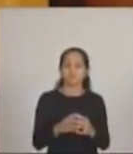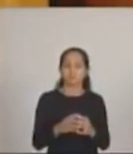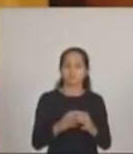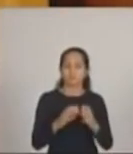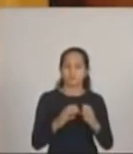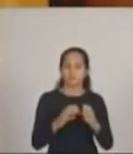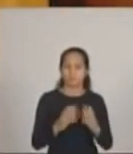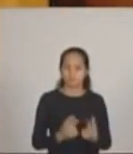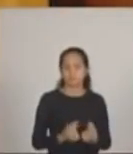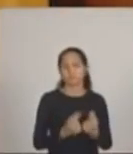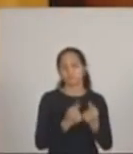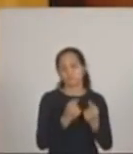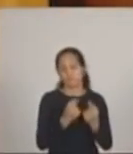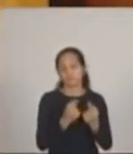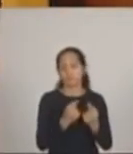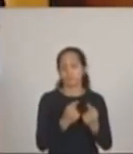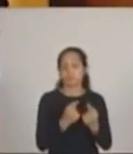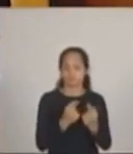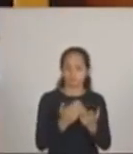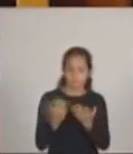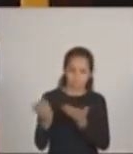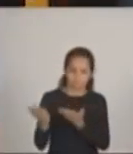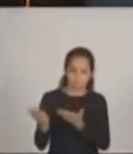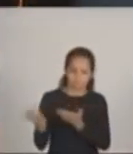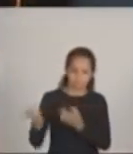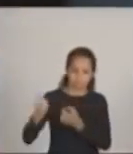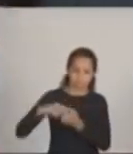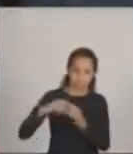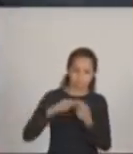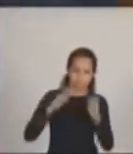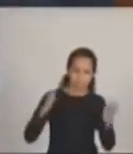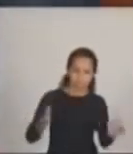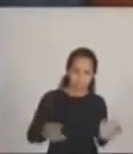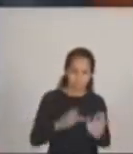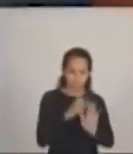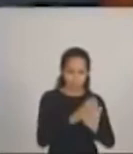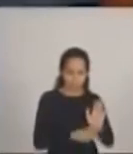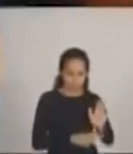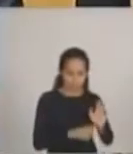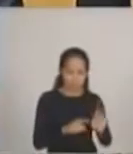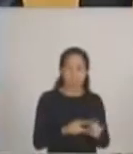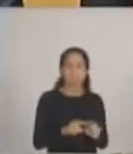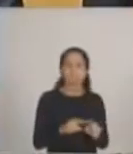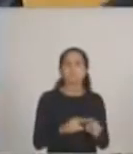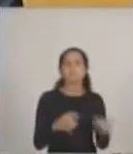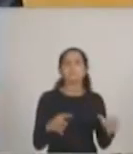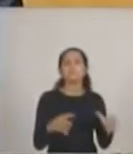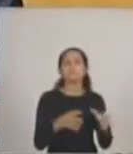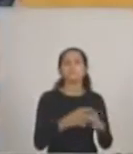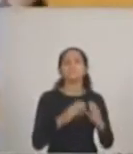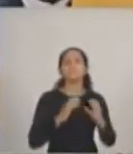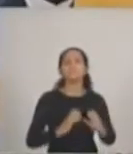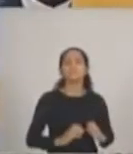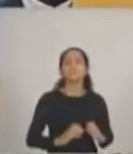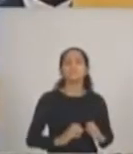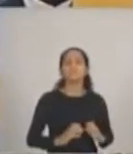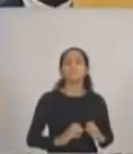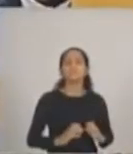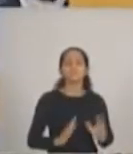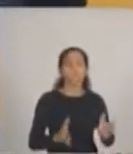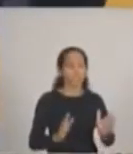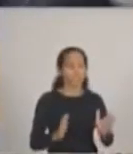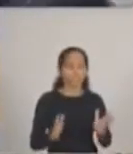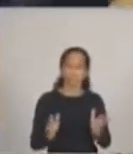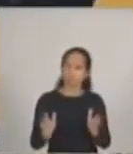de Finanças, e eu devolvo o projeto à mesa. Senhor presidente. E de Cidadania, Vossa Excelência tem que colher também. Eu colhi os votos. Já colhi.